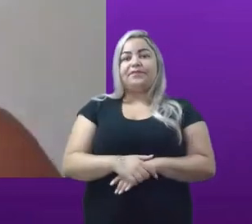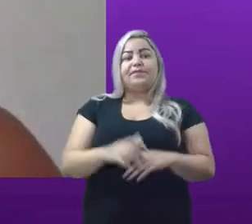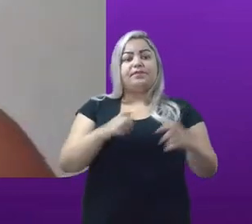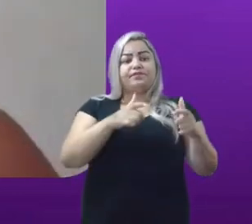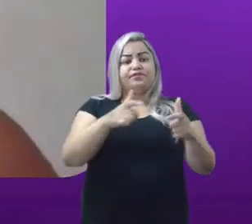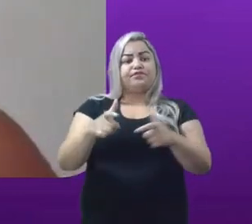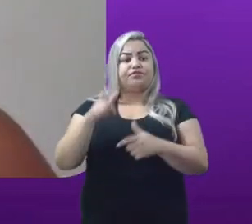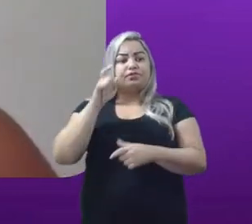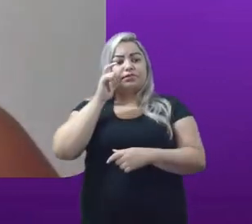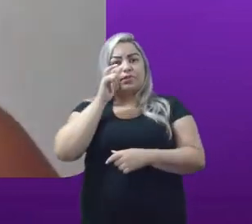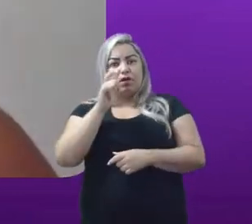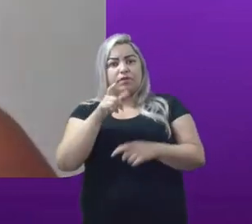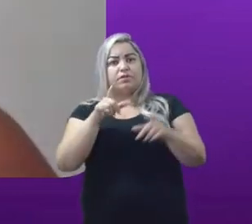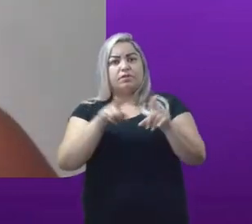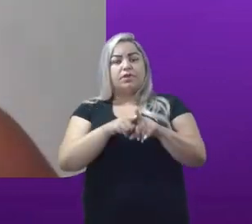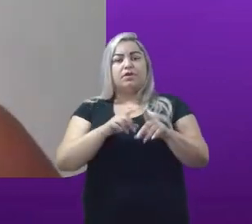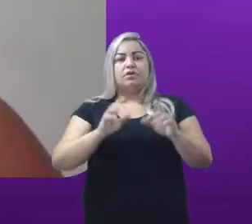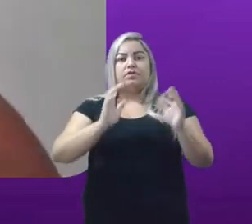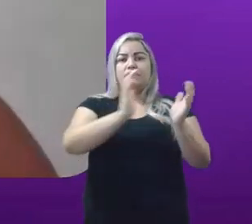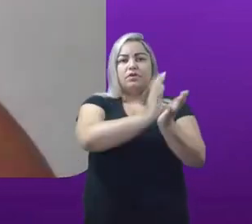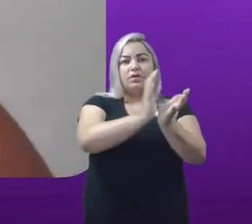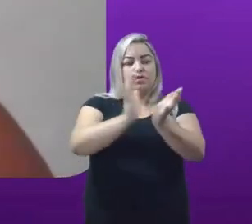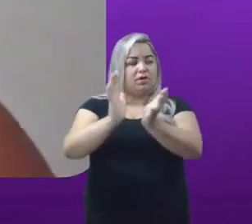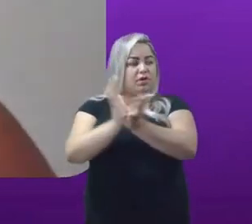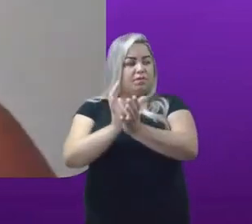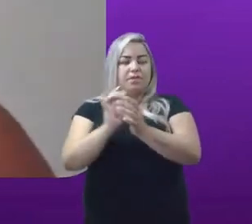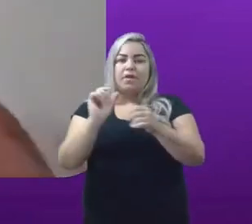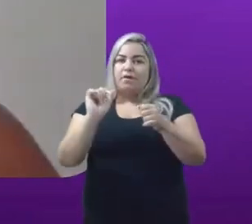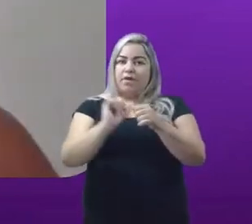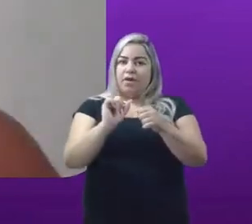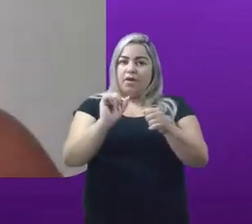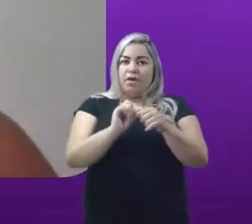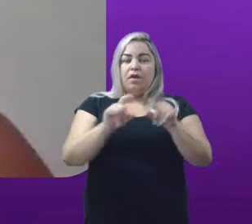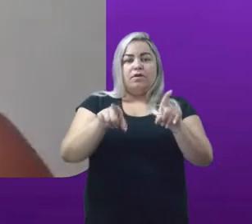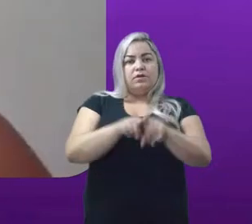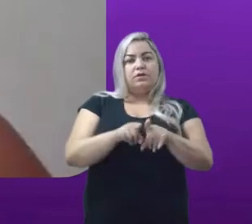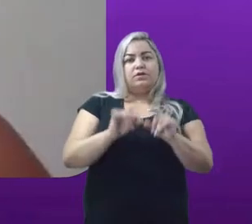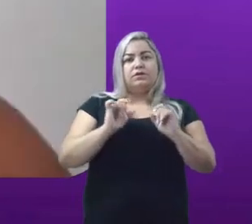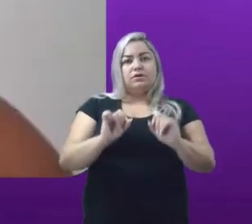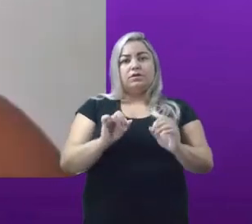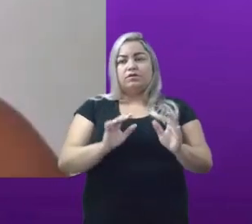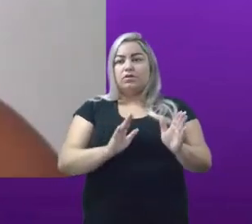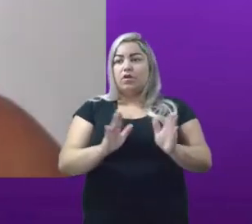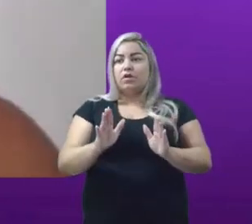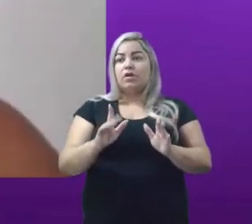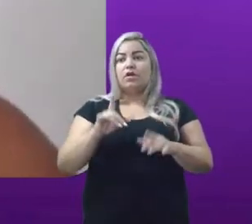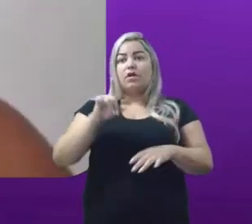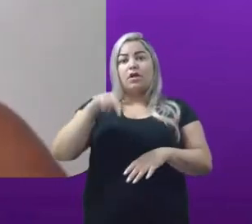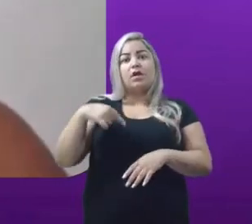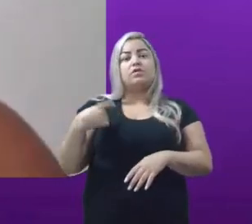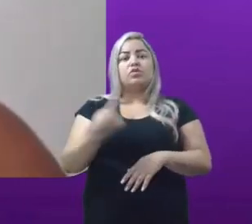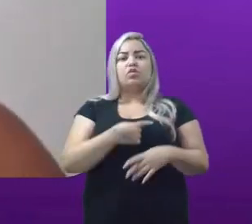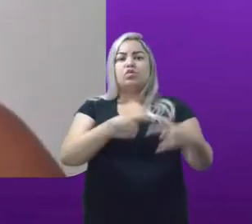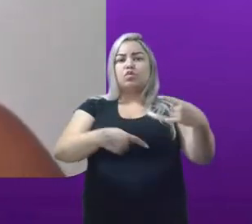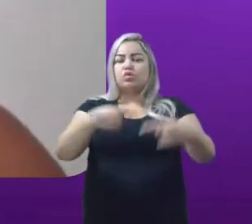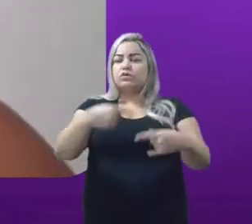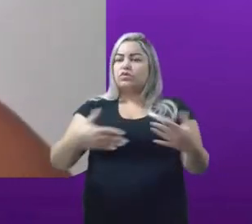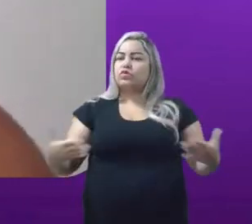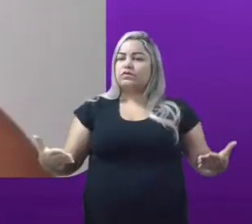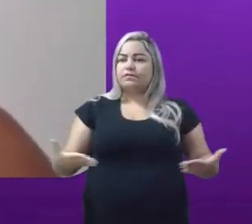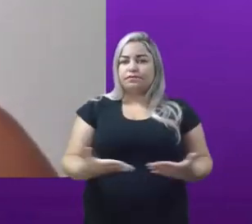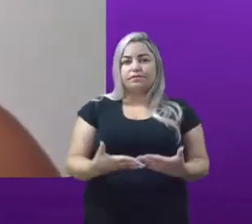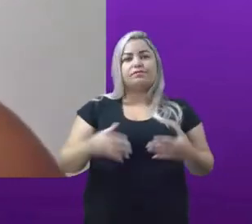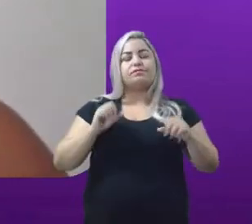de interesse dessas grandes corporações para fazer extrativismo. Essa foi a nossa discussão de hoje,